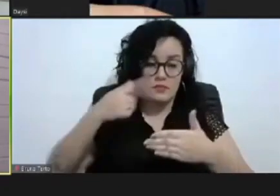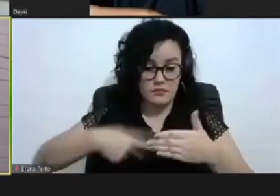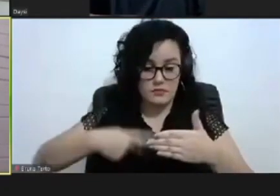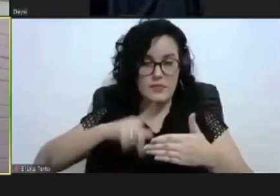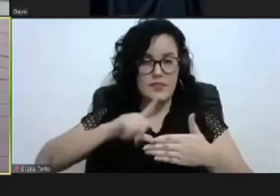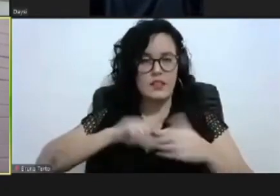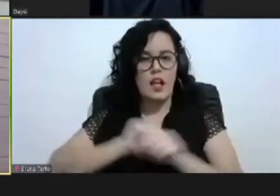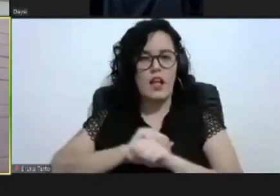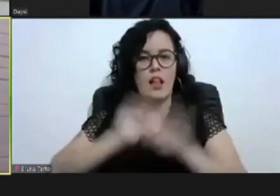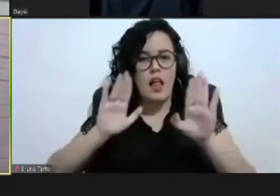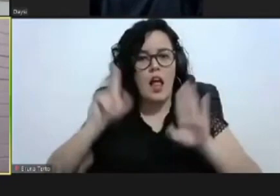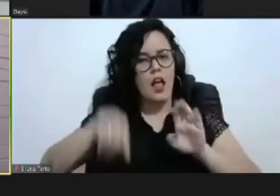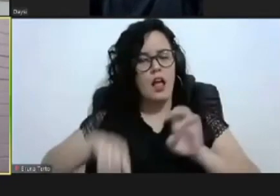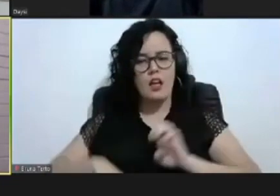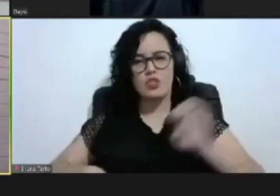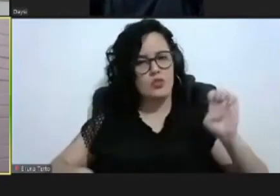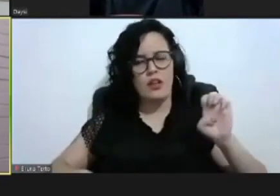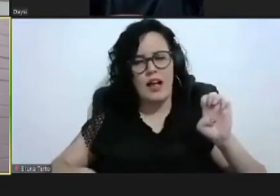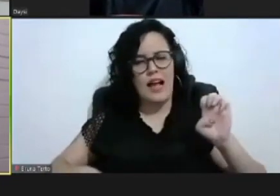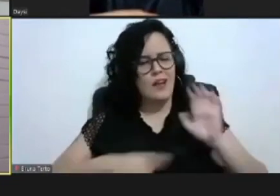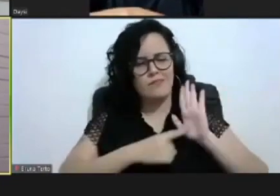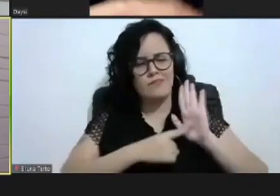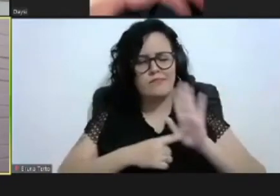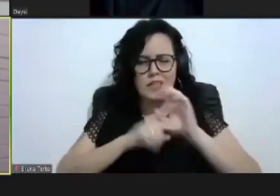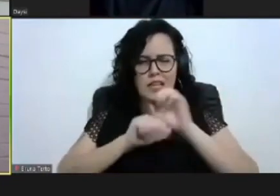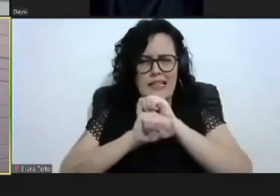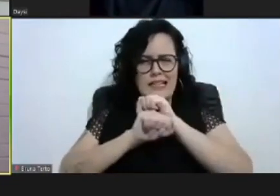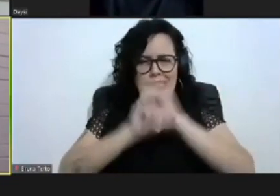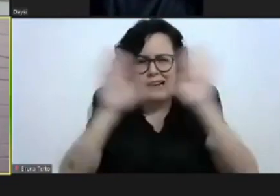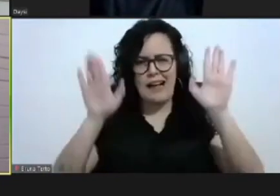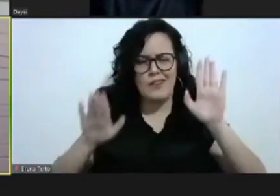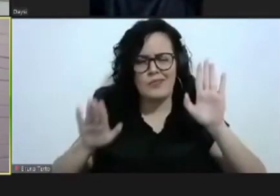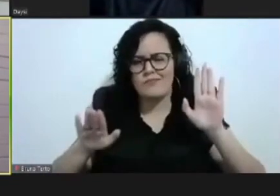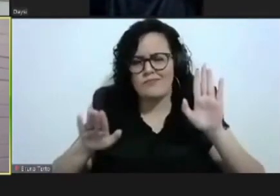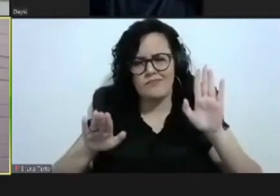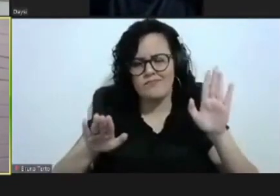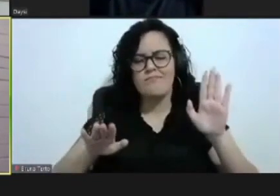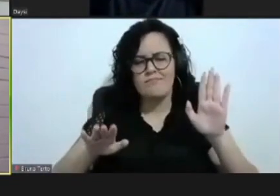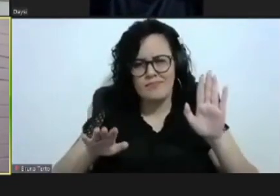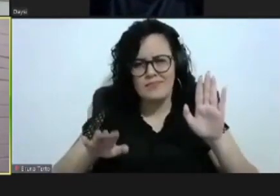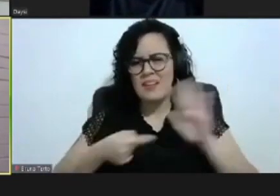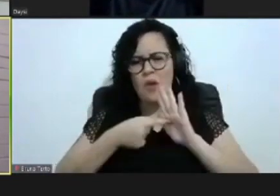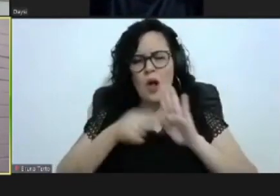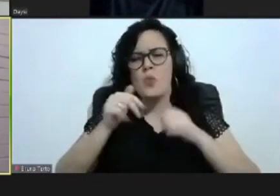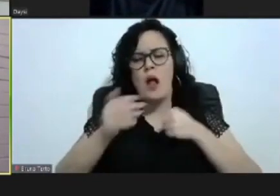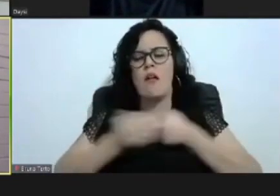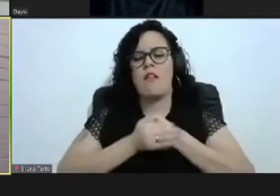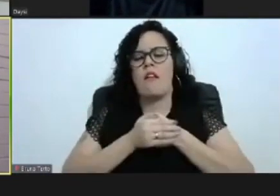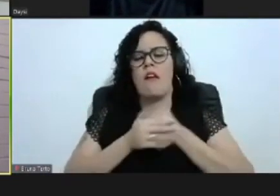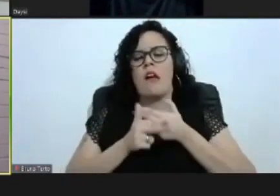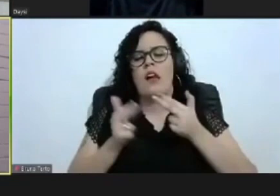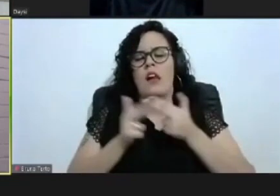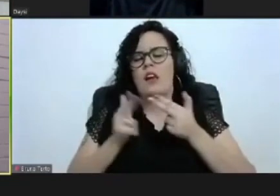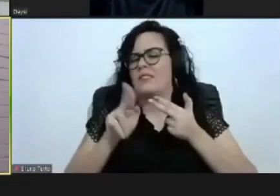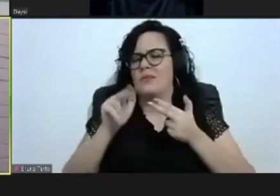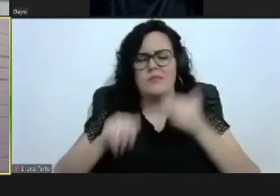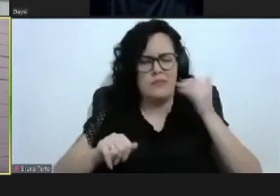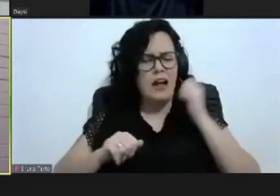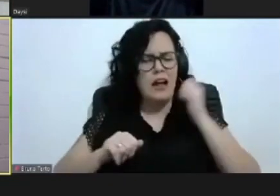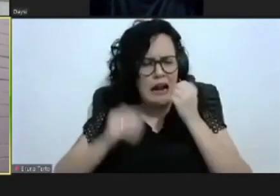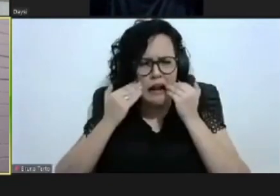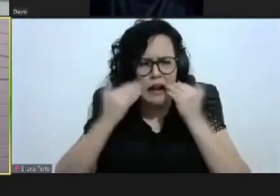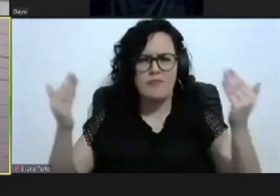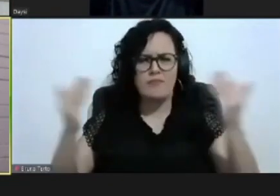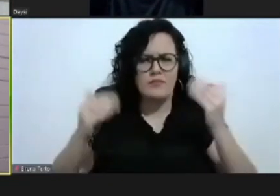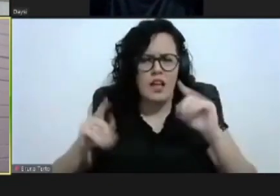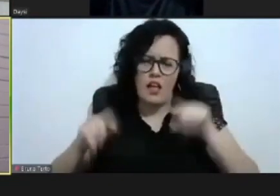uma opção editorial, uma linha política muito clara, e ela, a cada